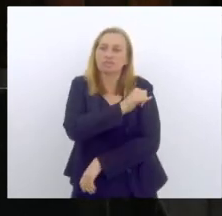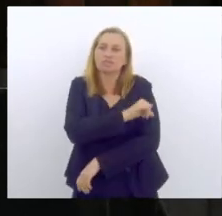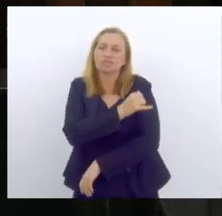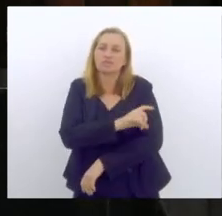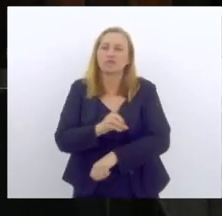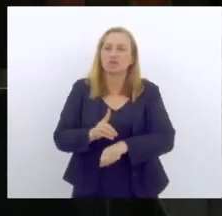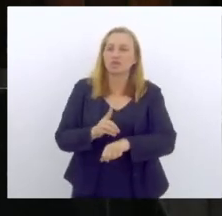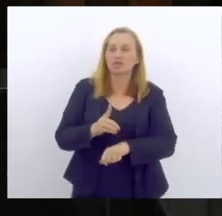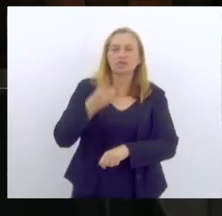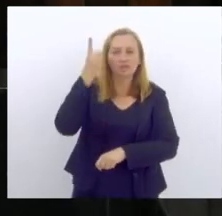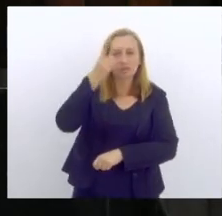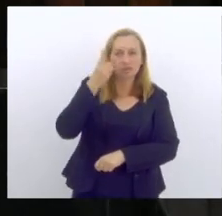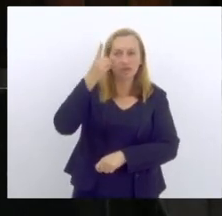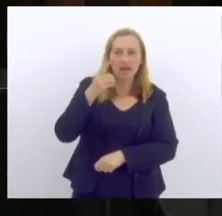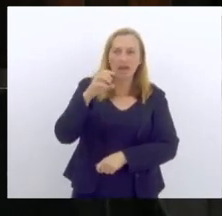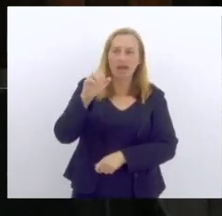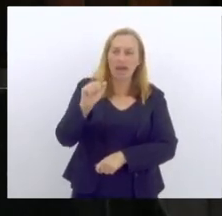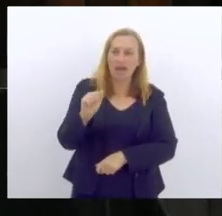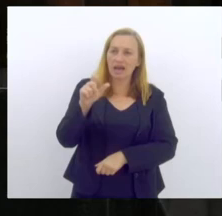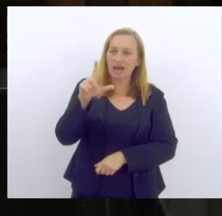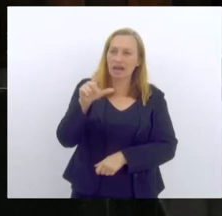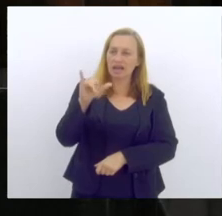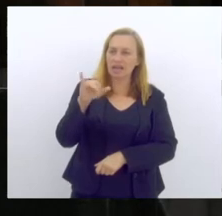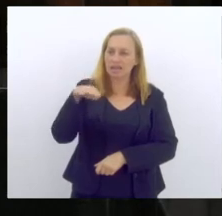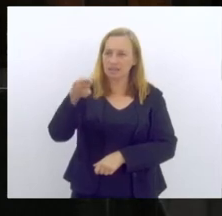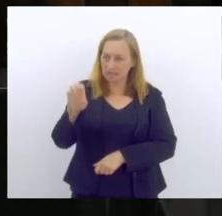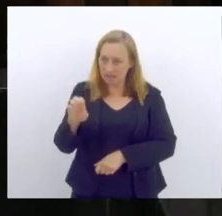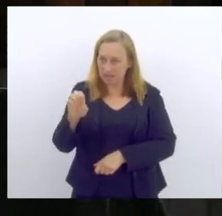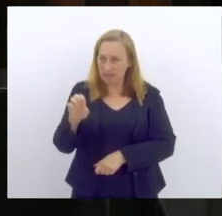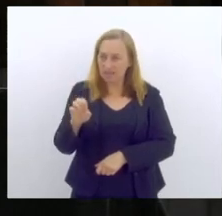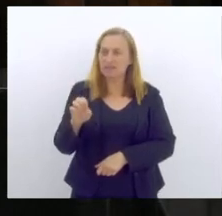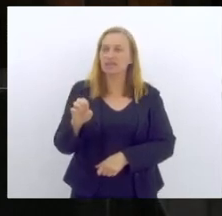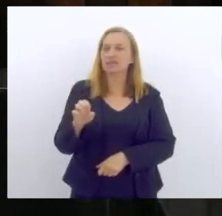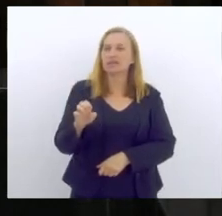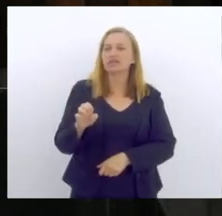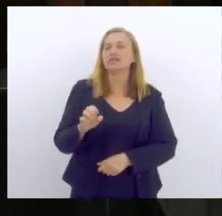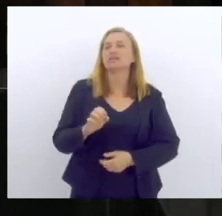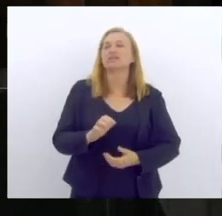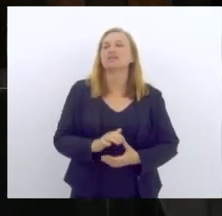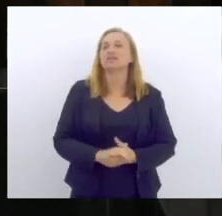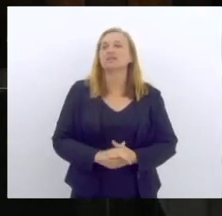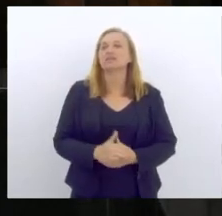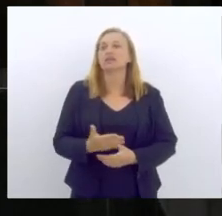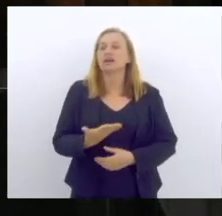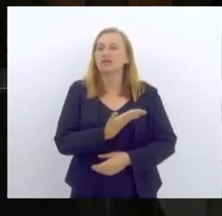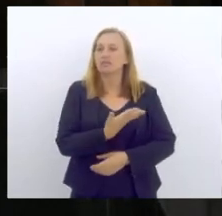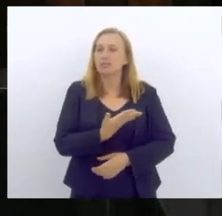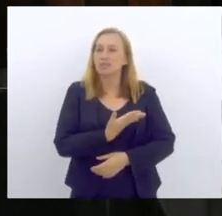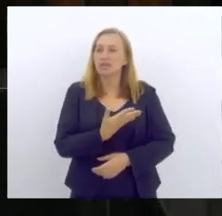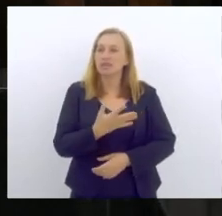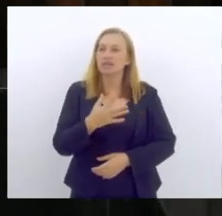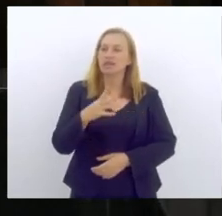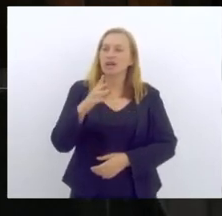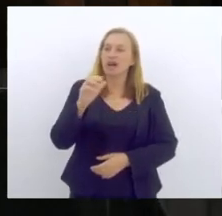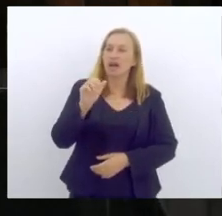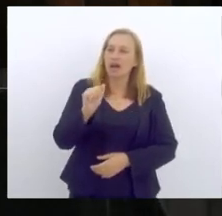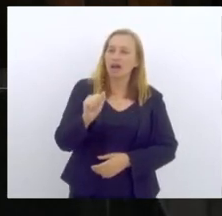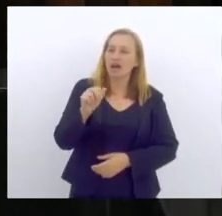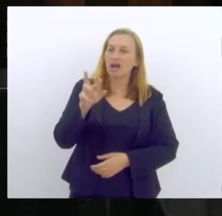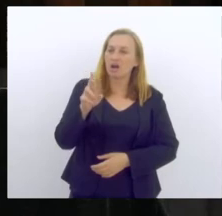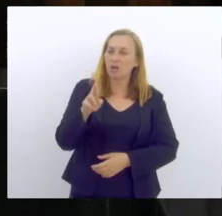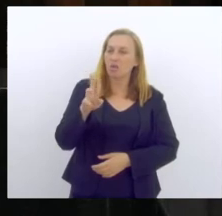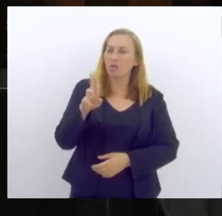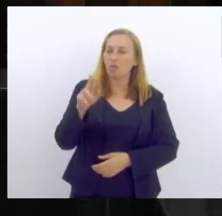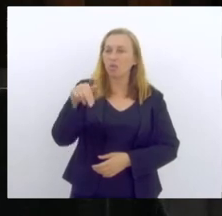Alice tamborindeg filha de Mário Tamboré companheiro de esmerina Arruda aqui no plenário é no plenário